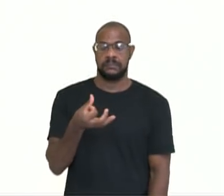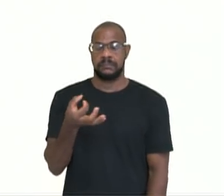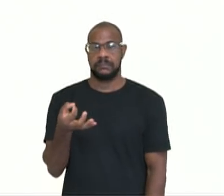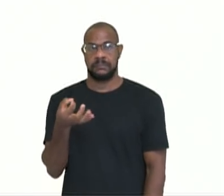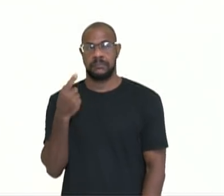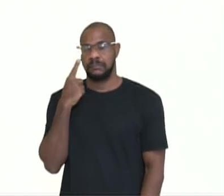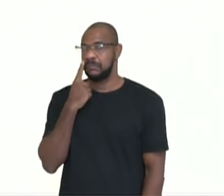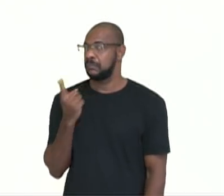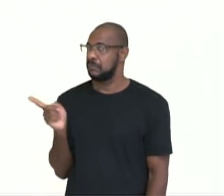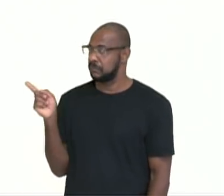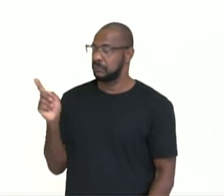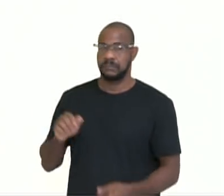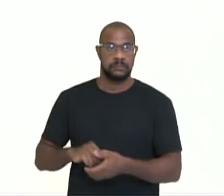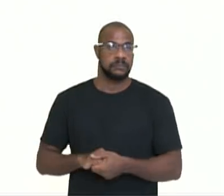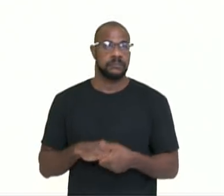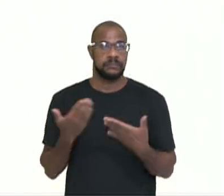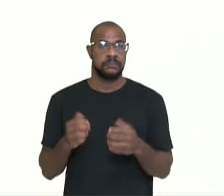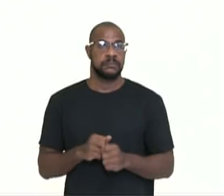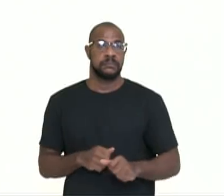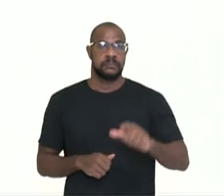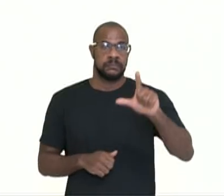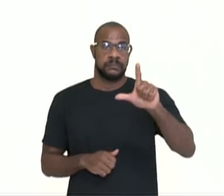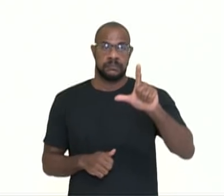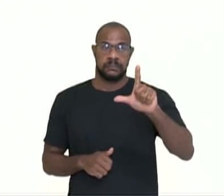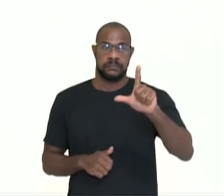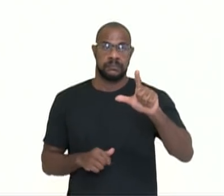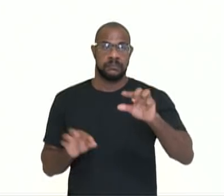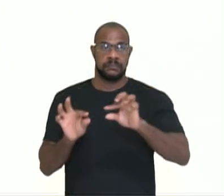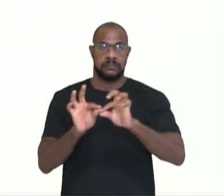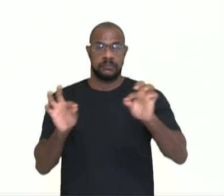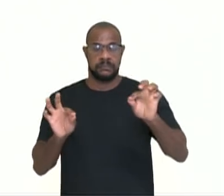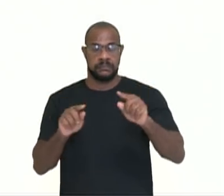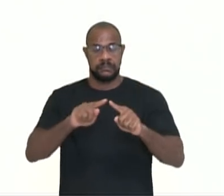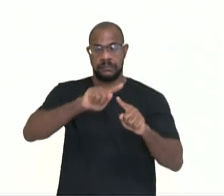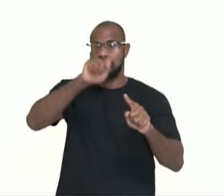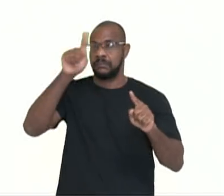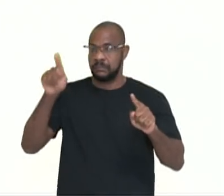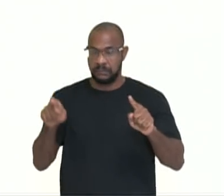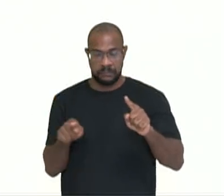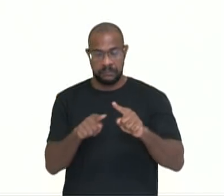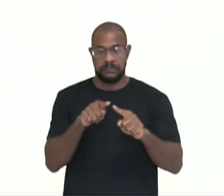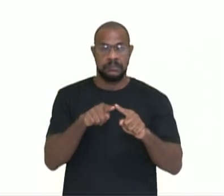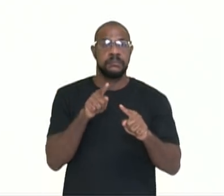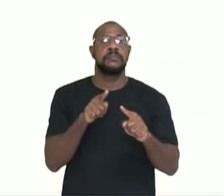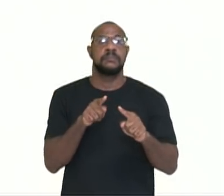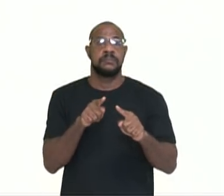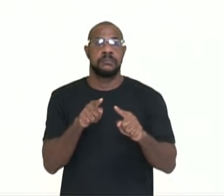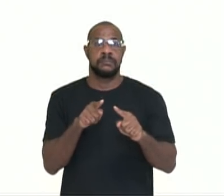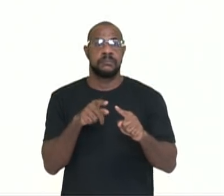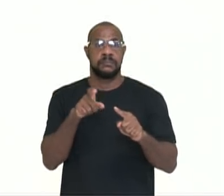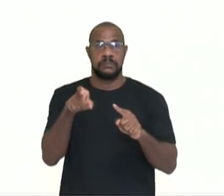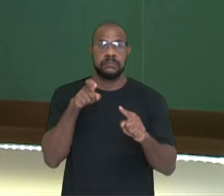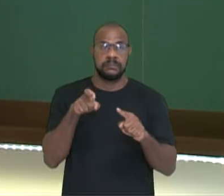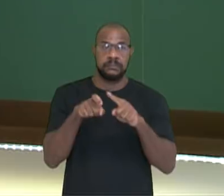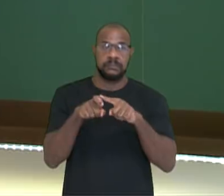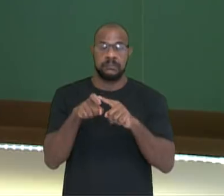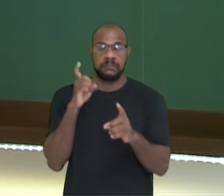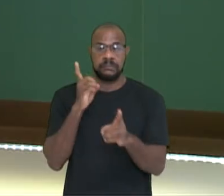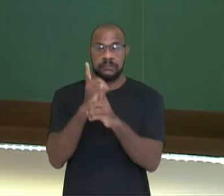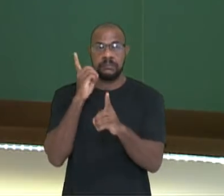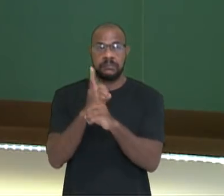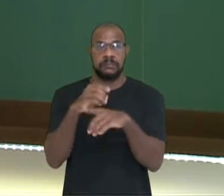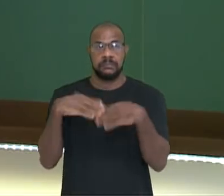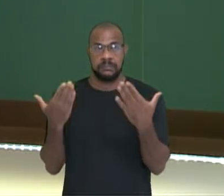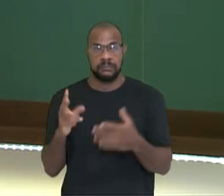dado em radianos. E o L, que é o comprimento do arco, seria o meu ângulo alfa, que é o x da questão. É o que a gente quer descobrir, qual